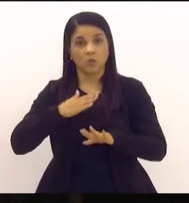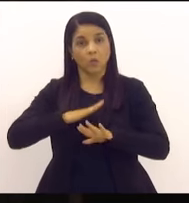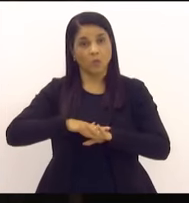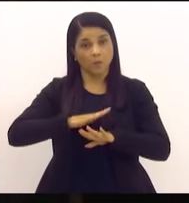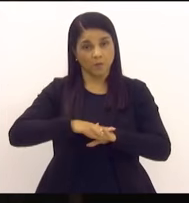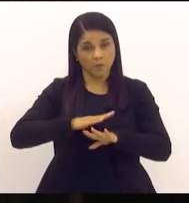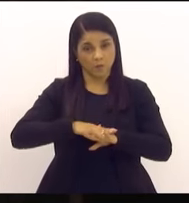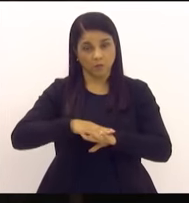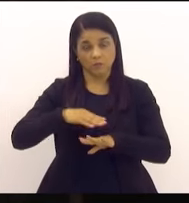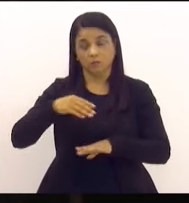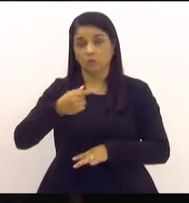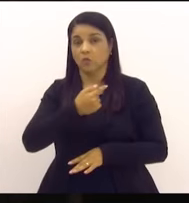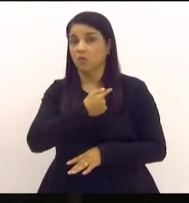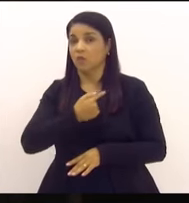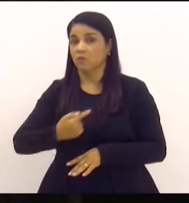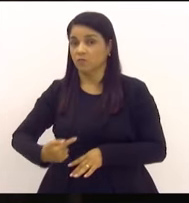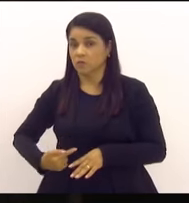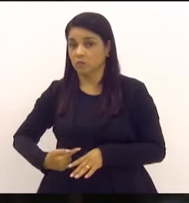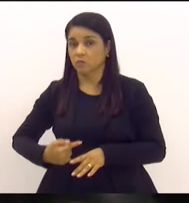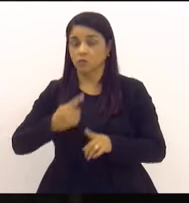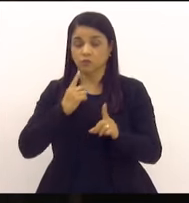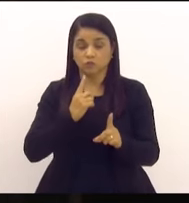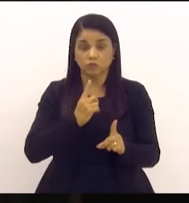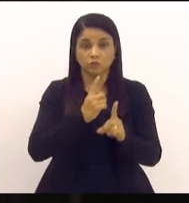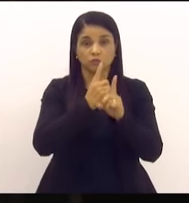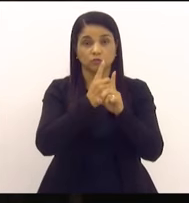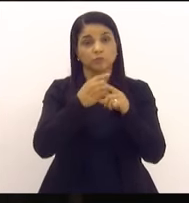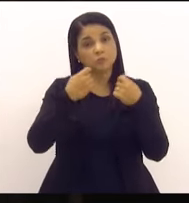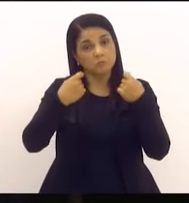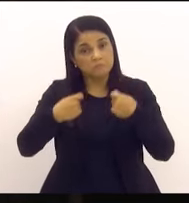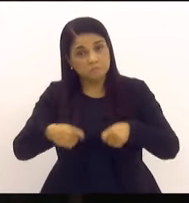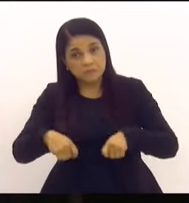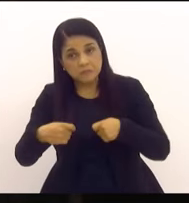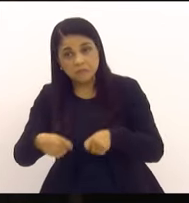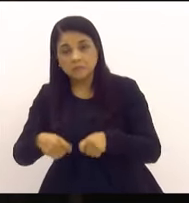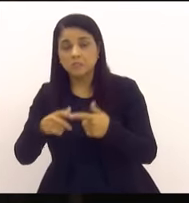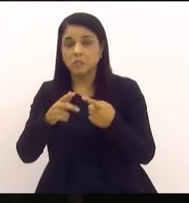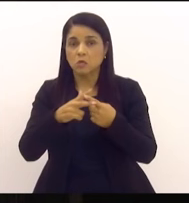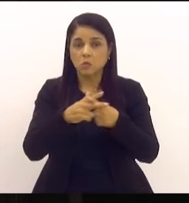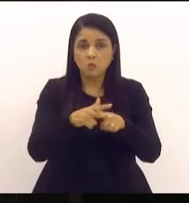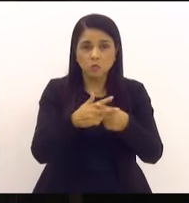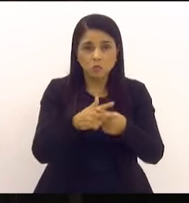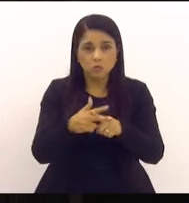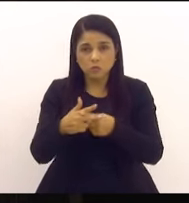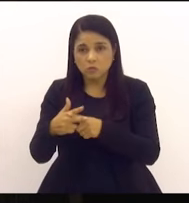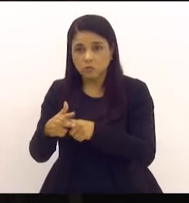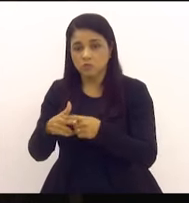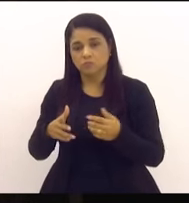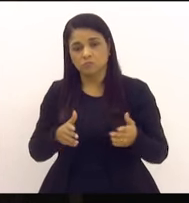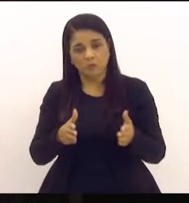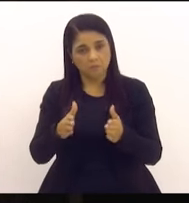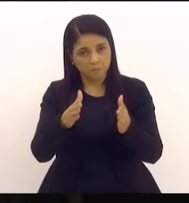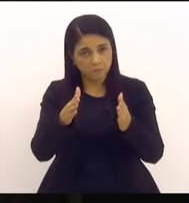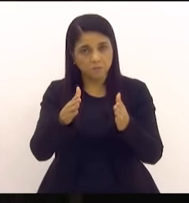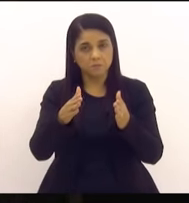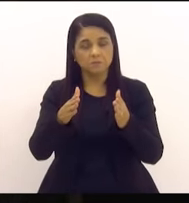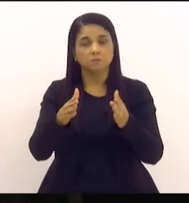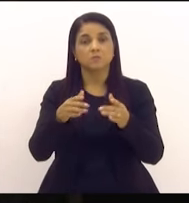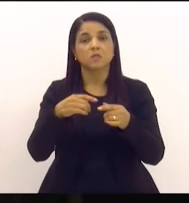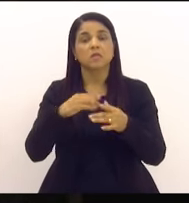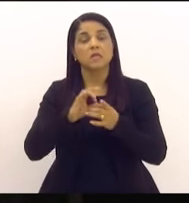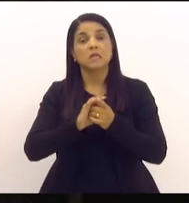o governador descobriu que ele precisaria corrigir algum rumo, ele tem